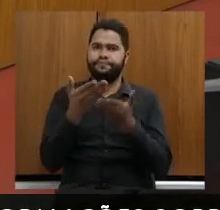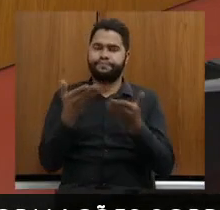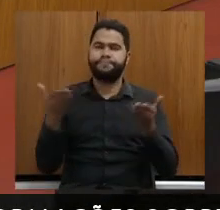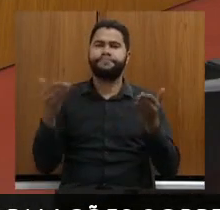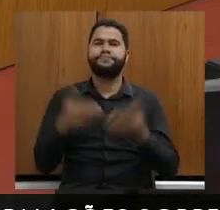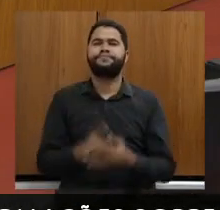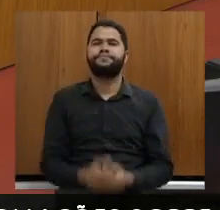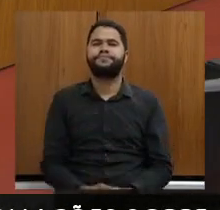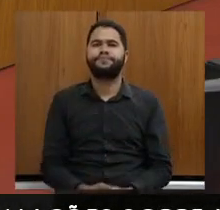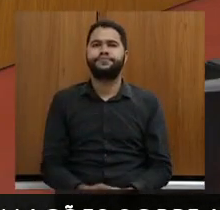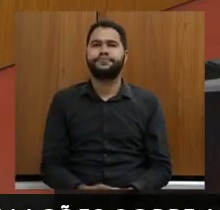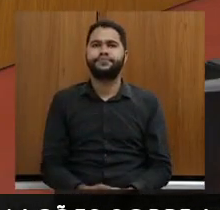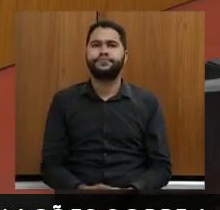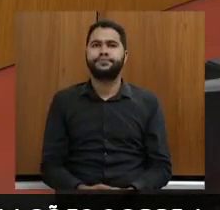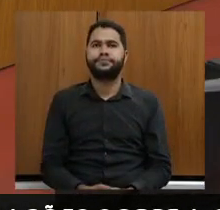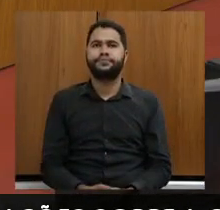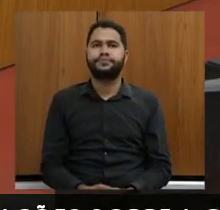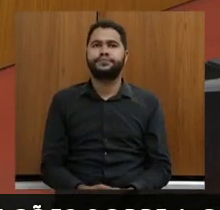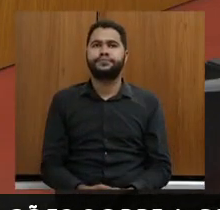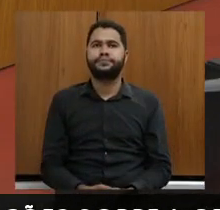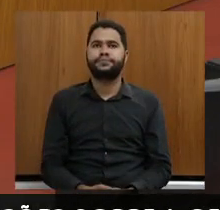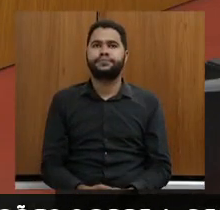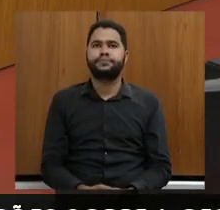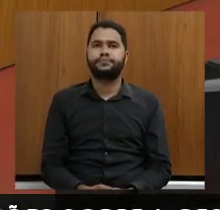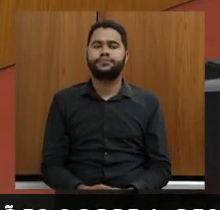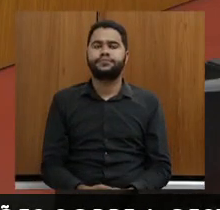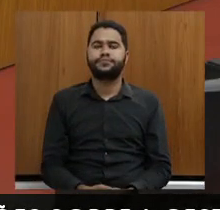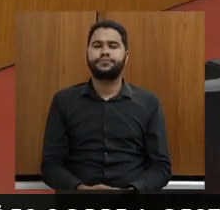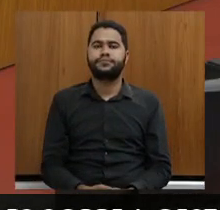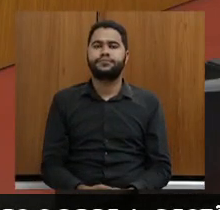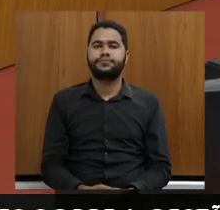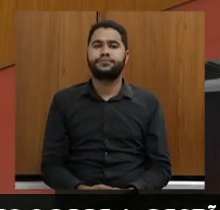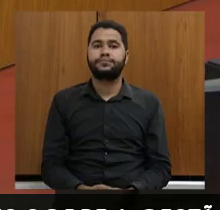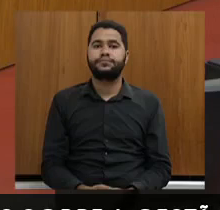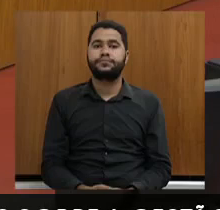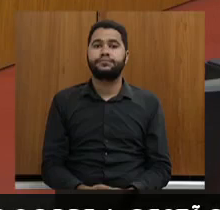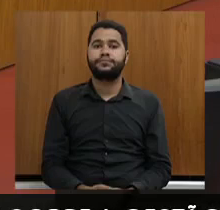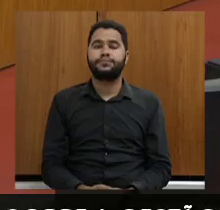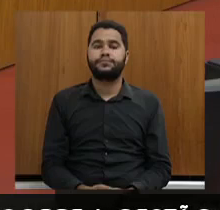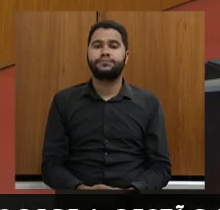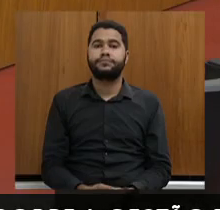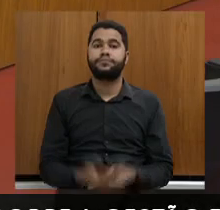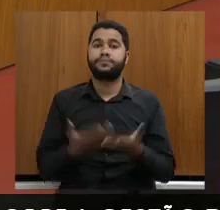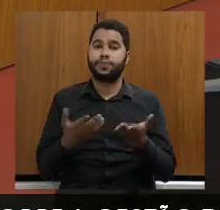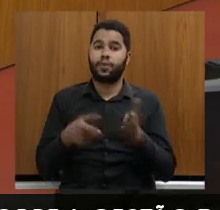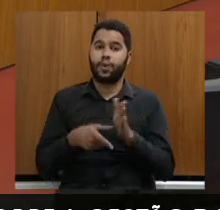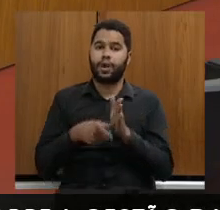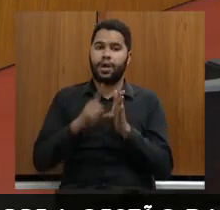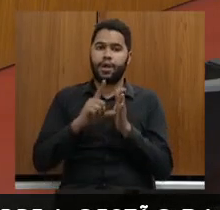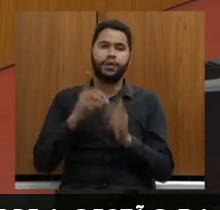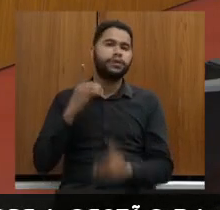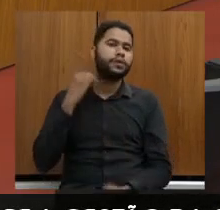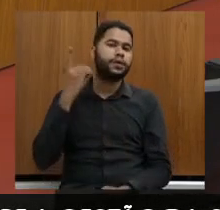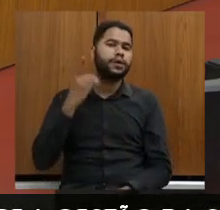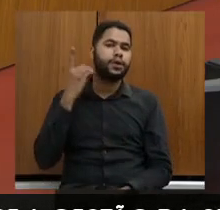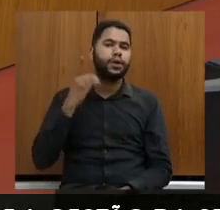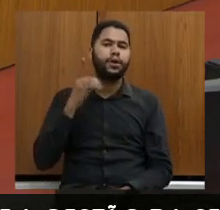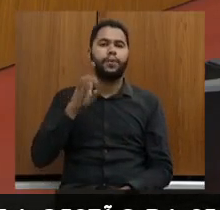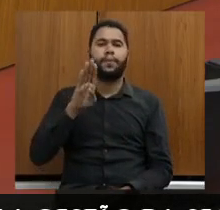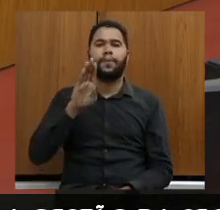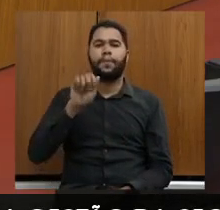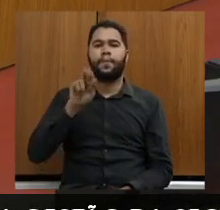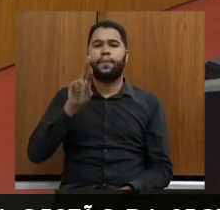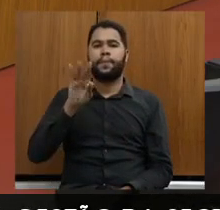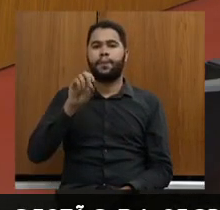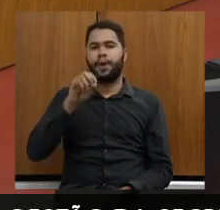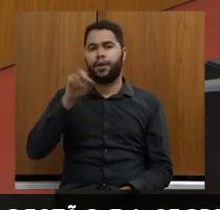palavra bem é antes de passar a palavra o deputado bastou para finalizar